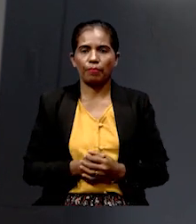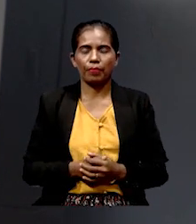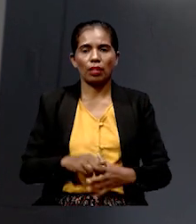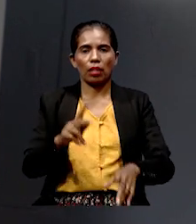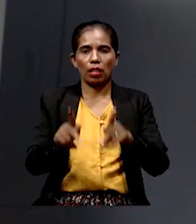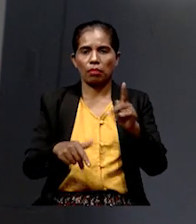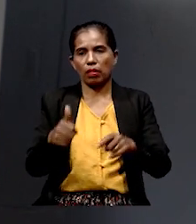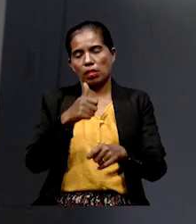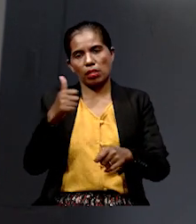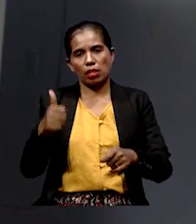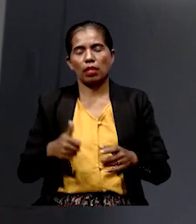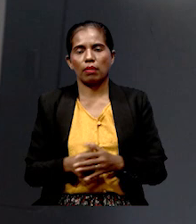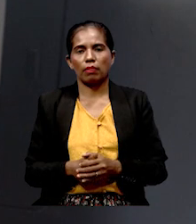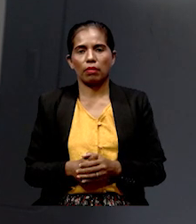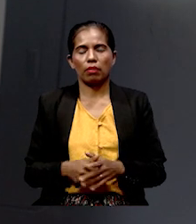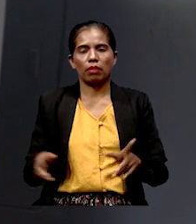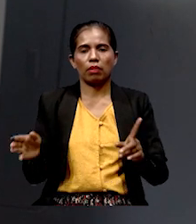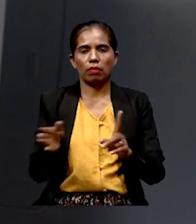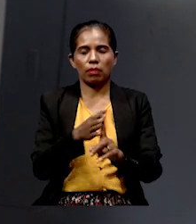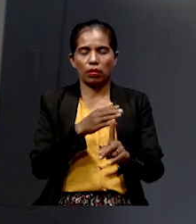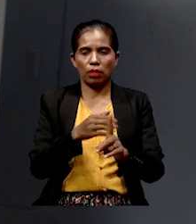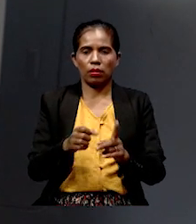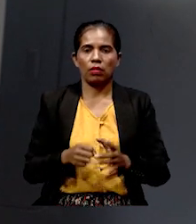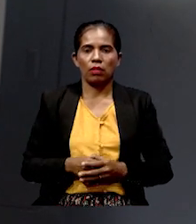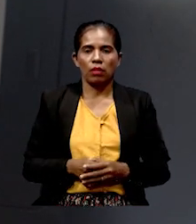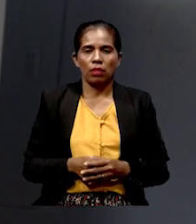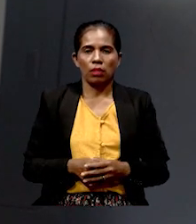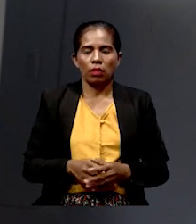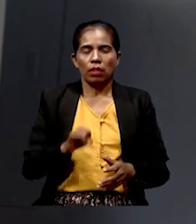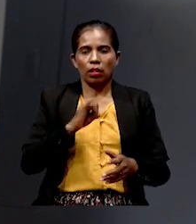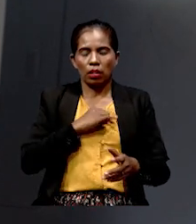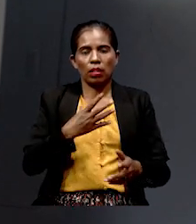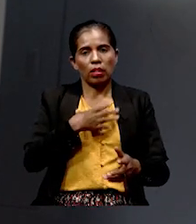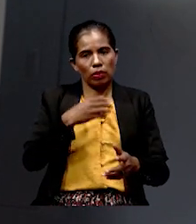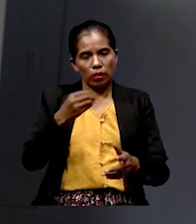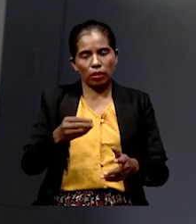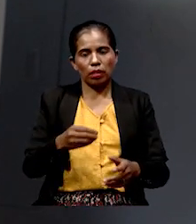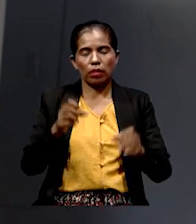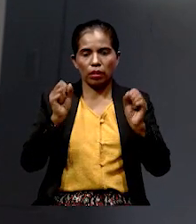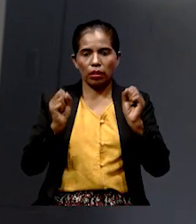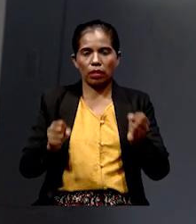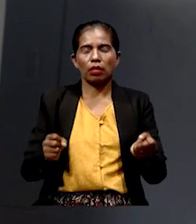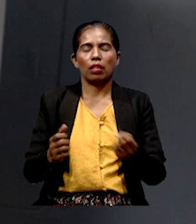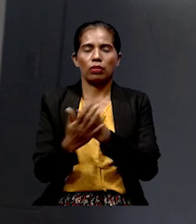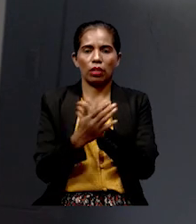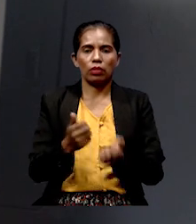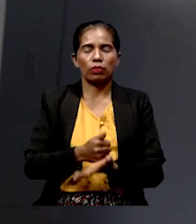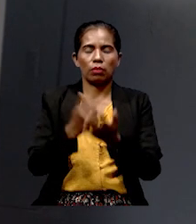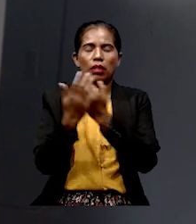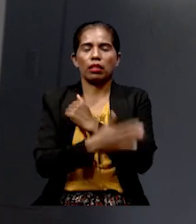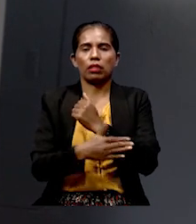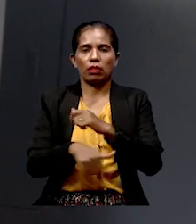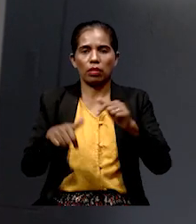selu ne be maka batu ita ita simpatia para ita tu halu validera ba na sound ne sin na